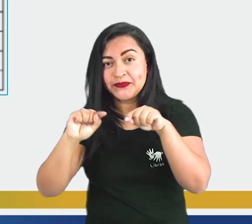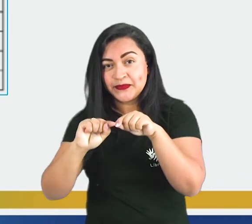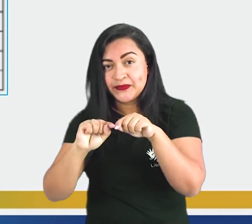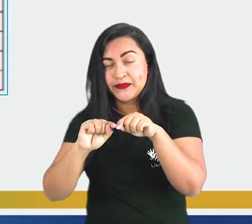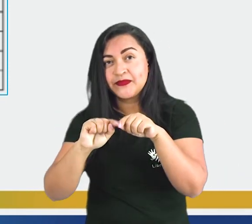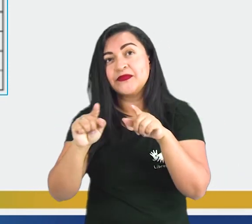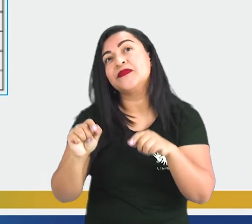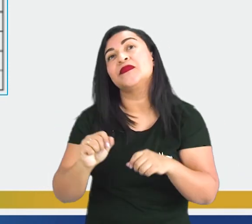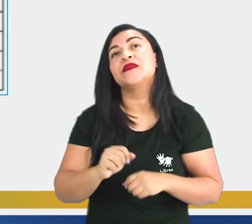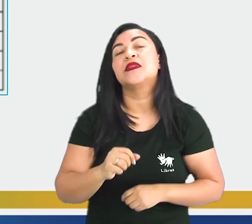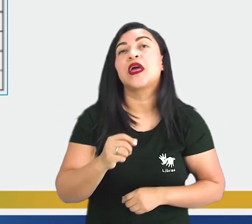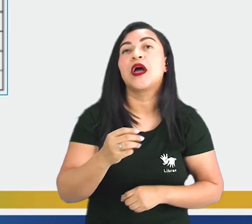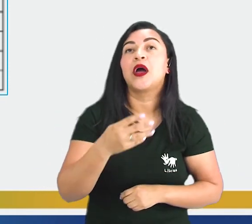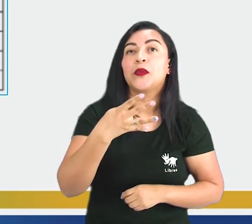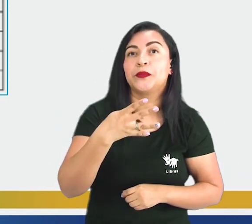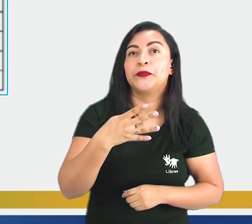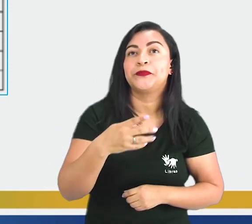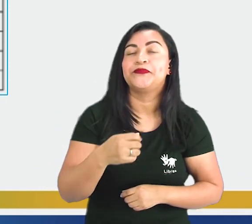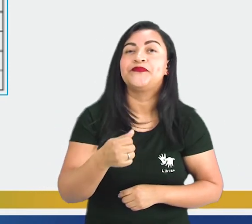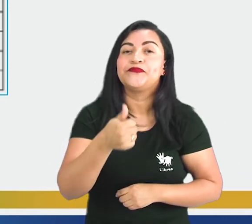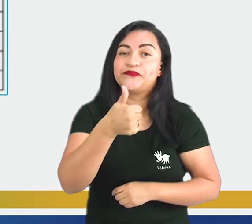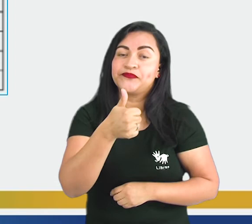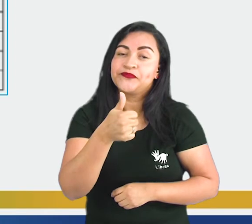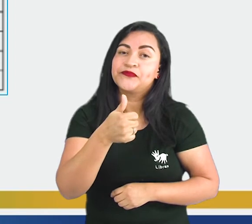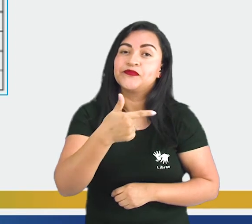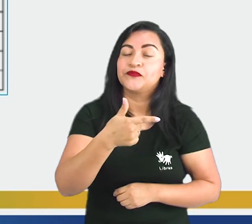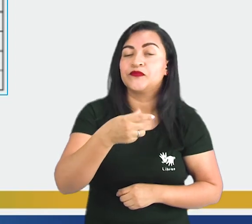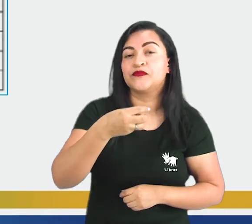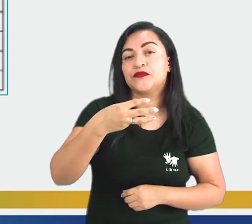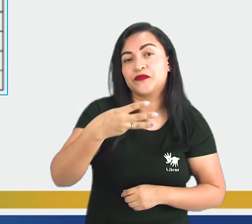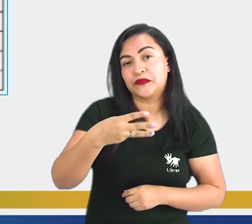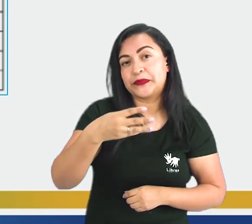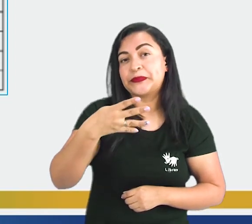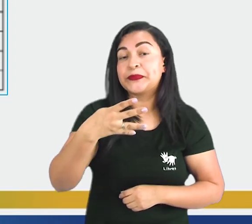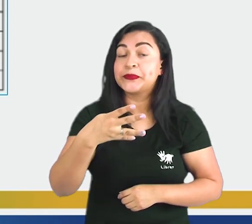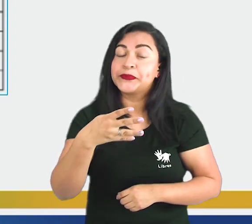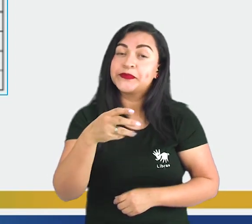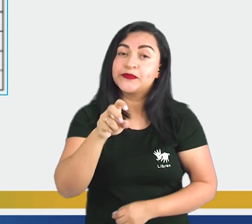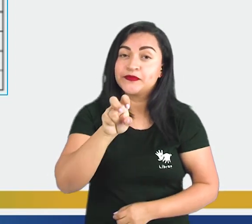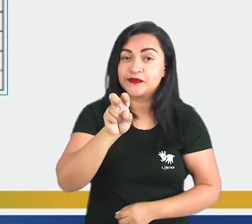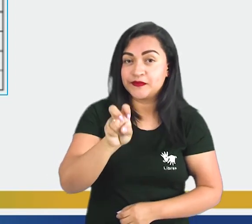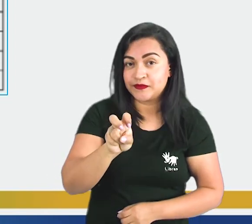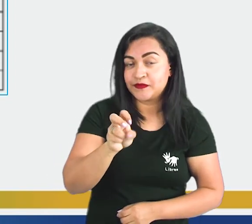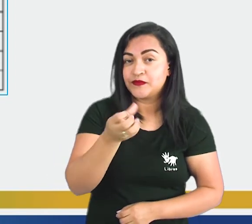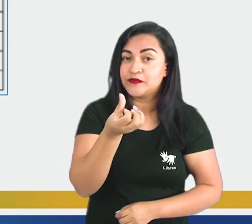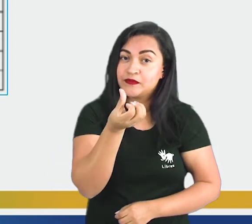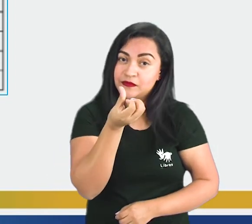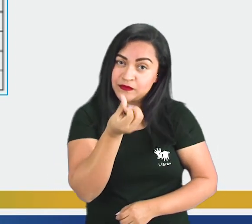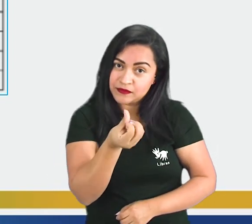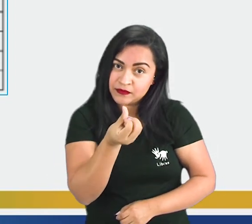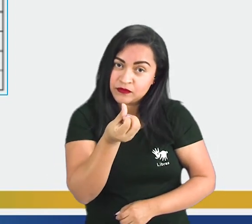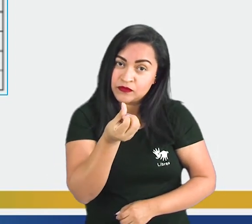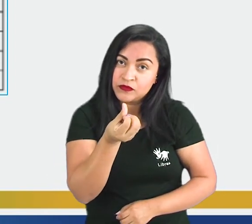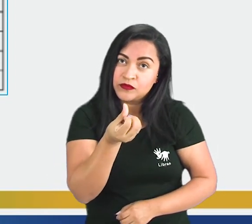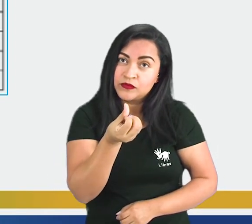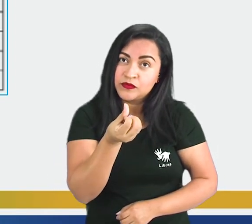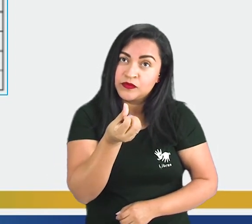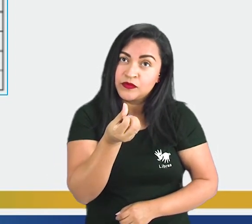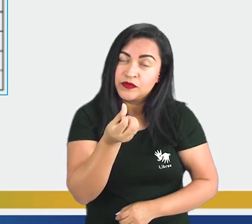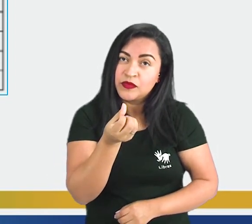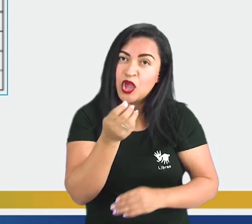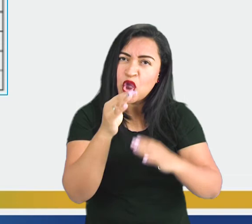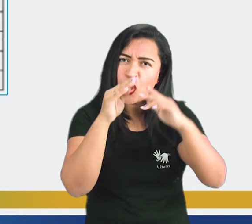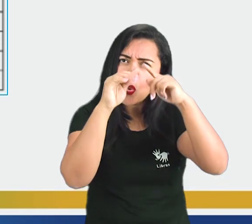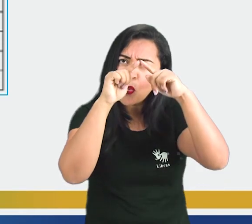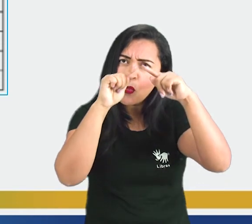4? 1, 2, 3, 4, 5, 6 e um inteiro, que